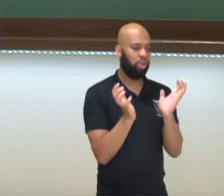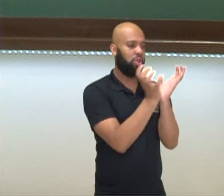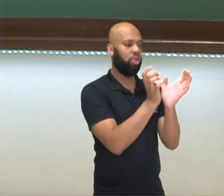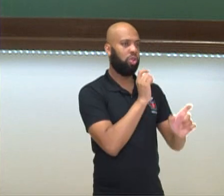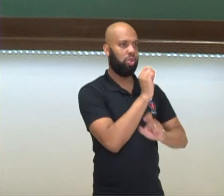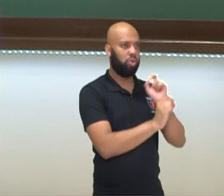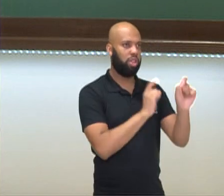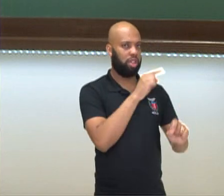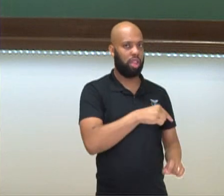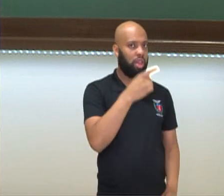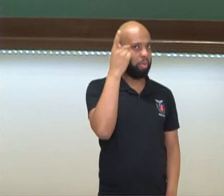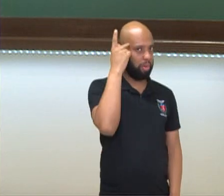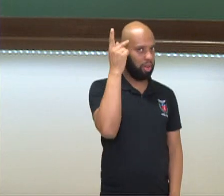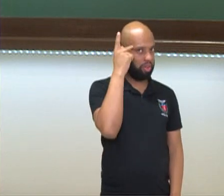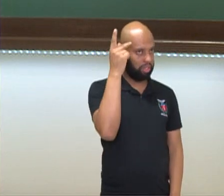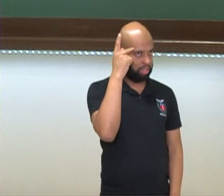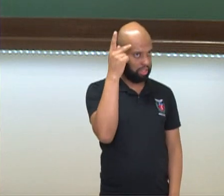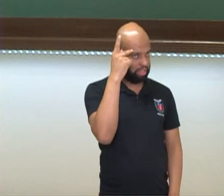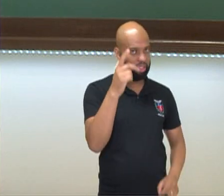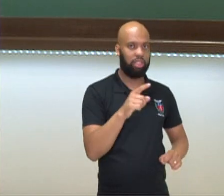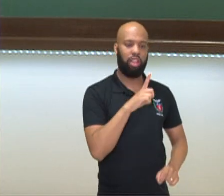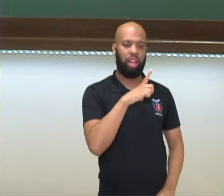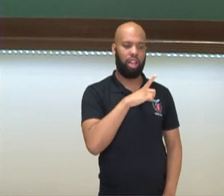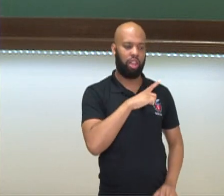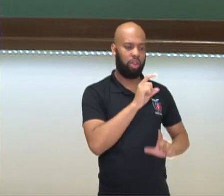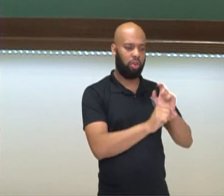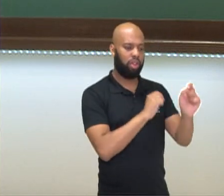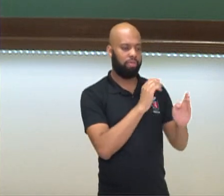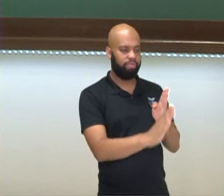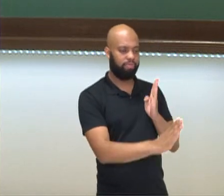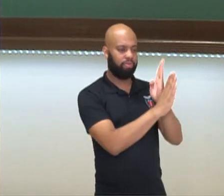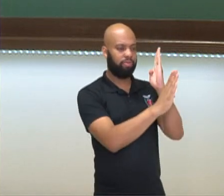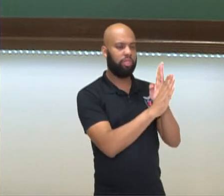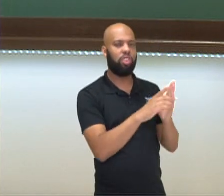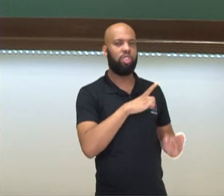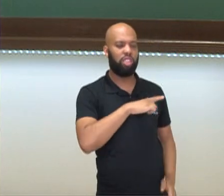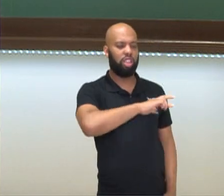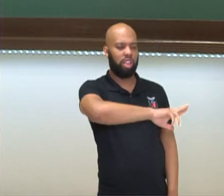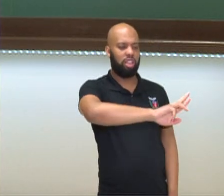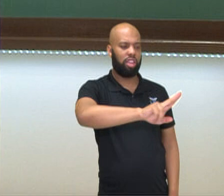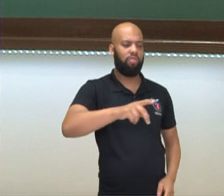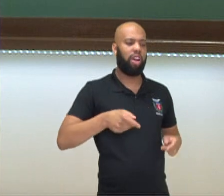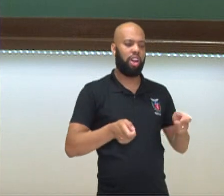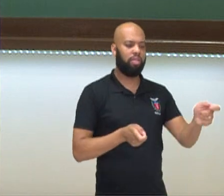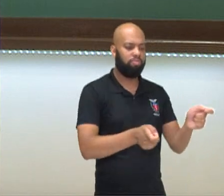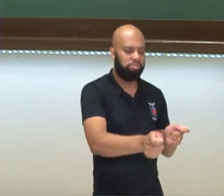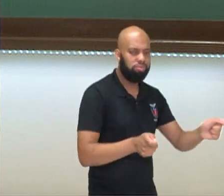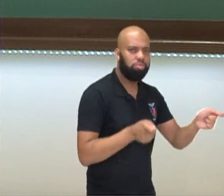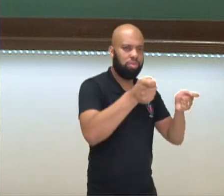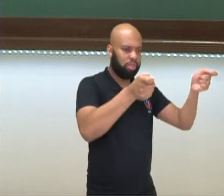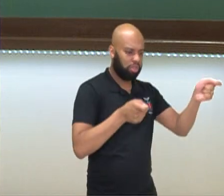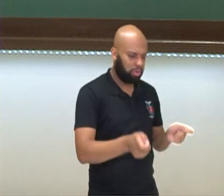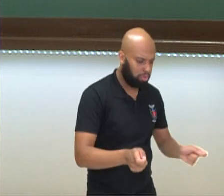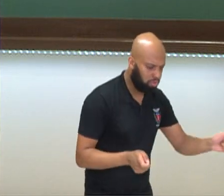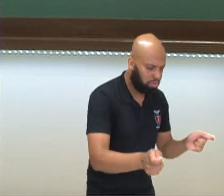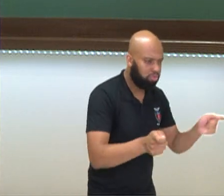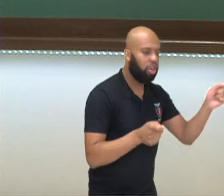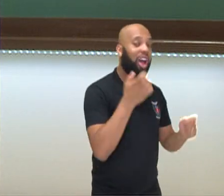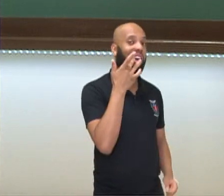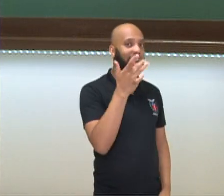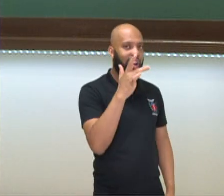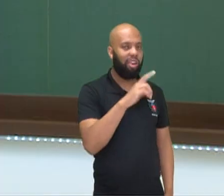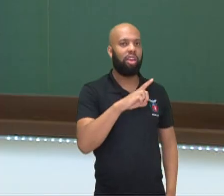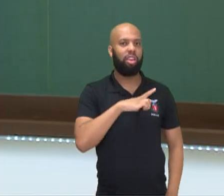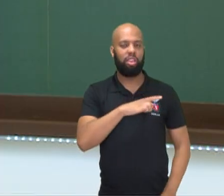os paulistas bandeirantes, que haviam descoberto várias minas de exploração de ouro. E do outro